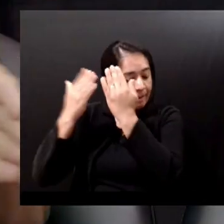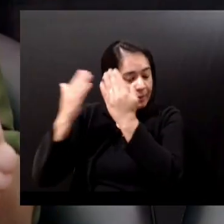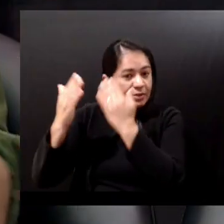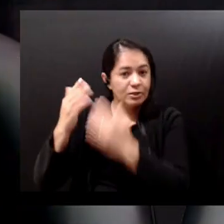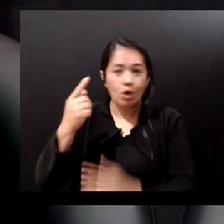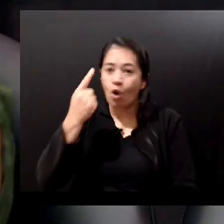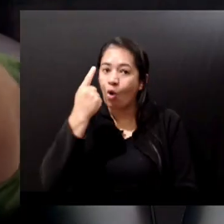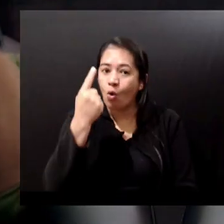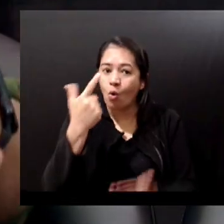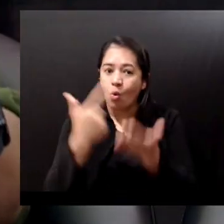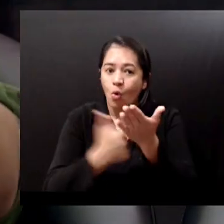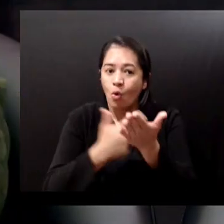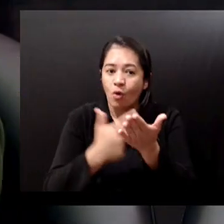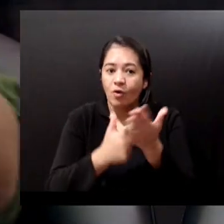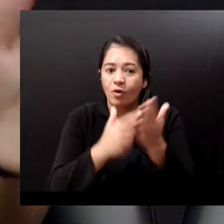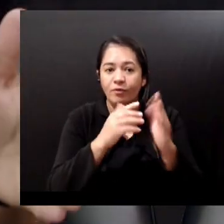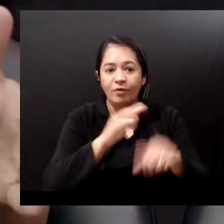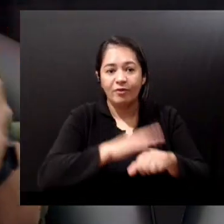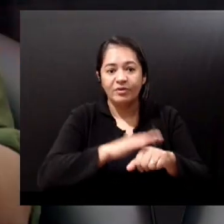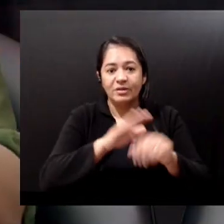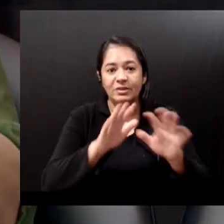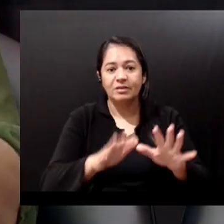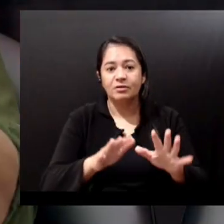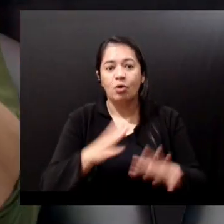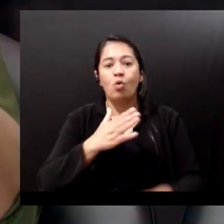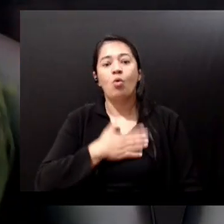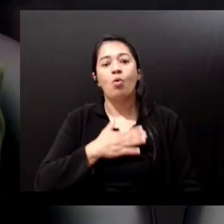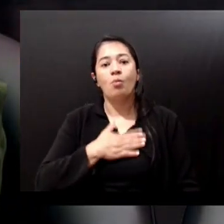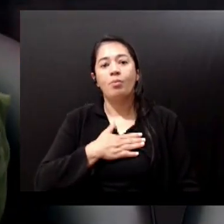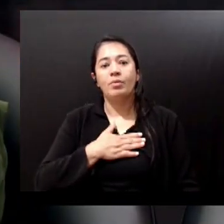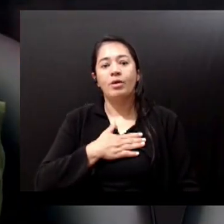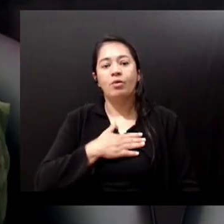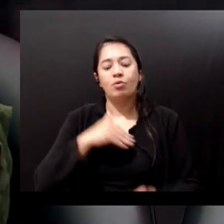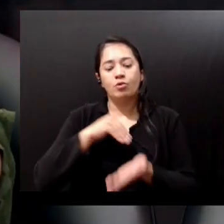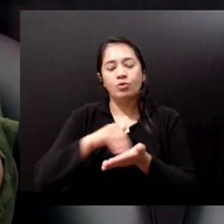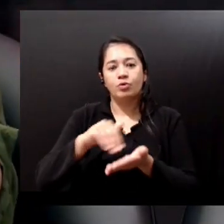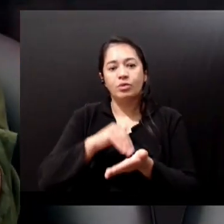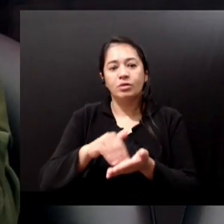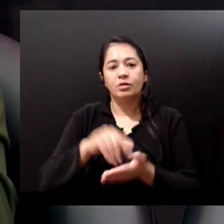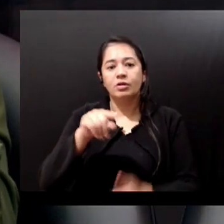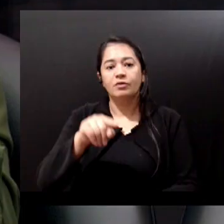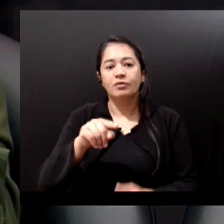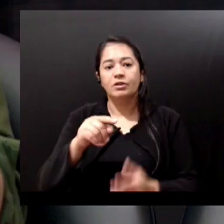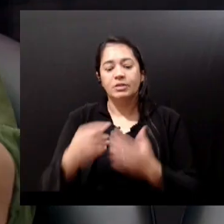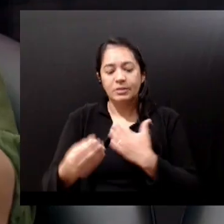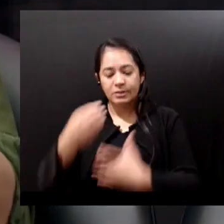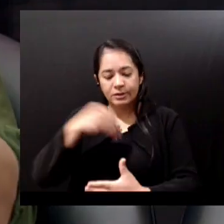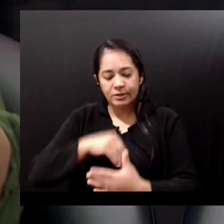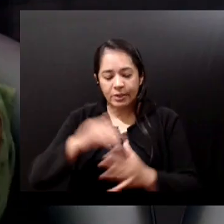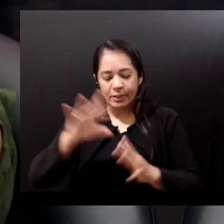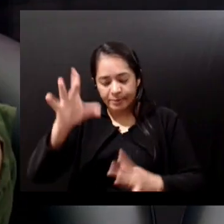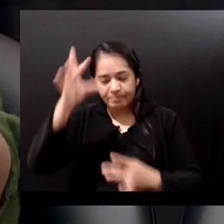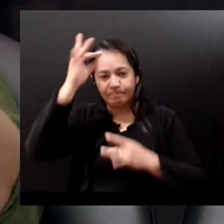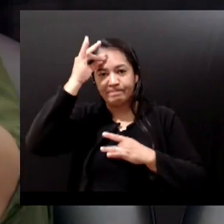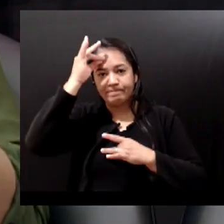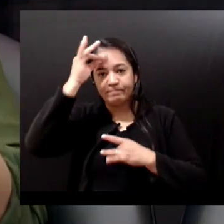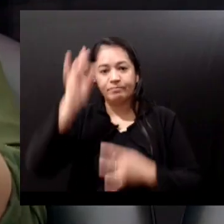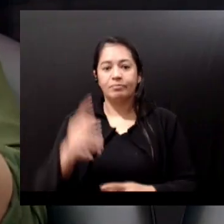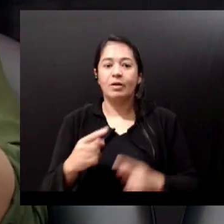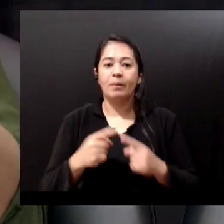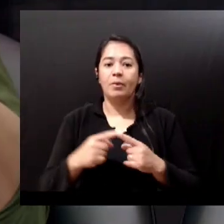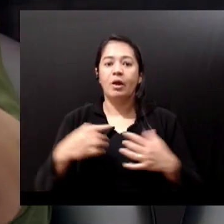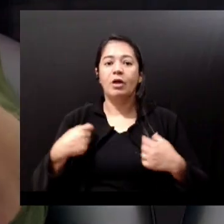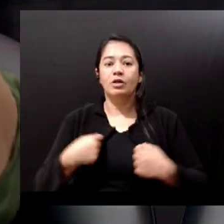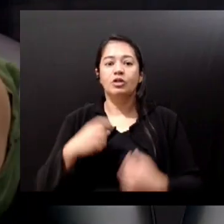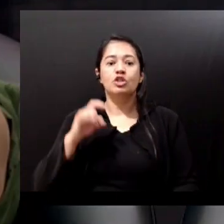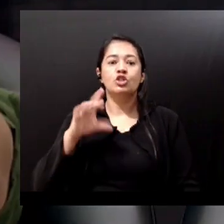fazer esse livro aqui, vai ser o meu escritório. E aí você incorporar aquele negócio. Lembrando que a vestimenta não é só para o outro, é para você